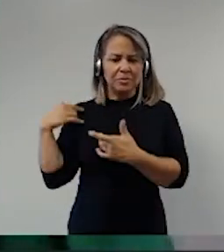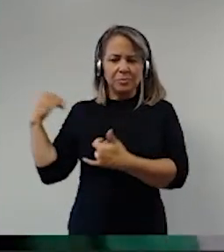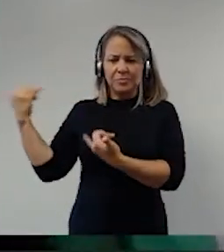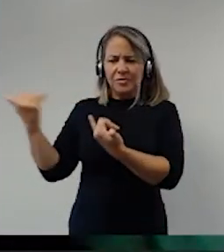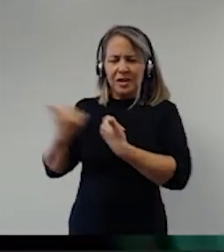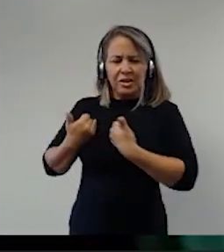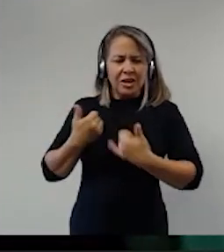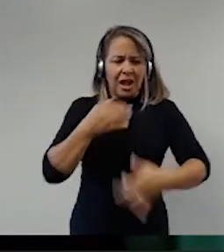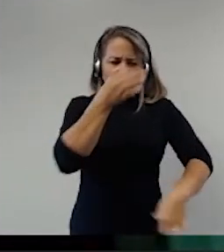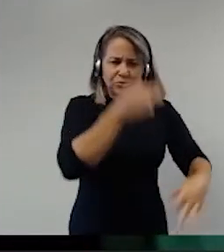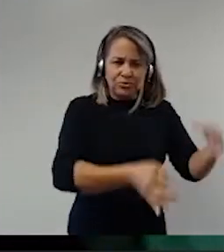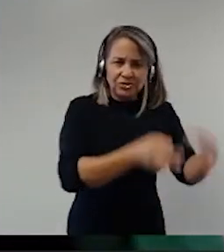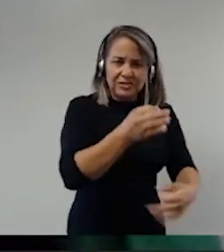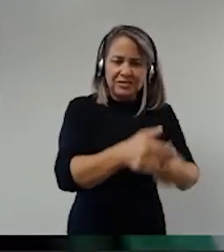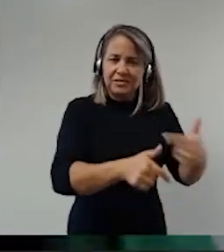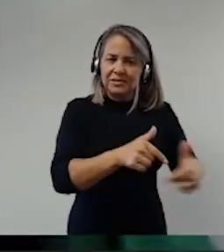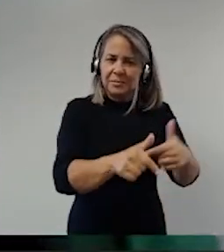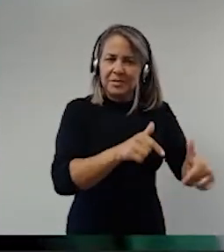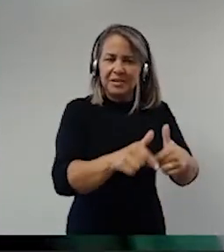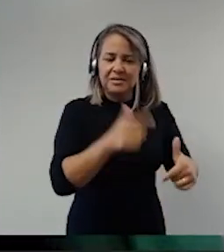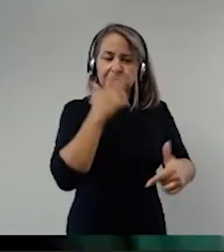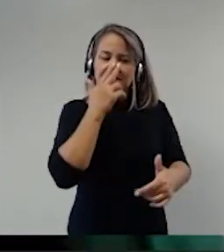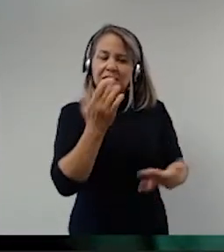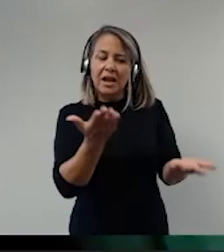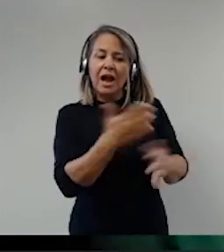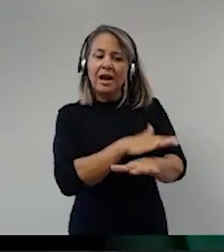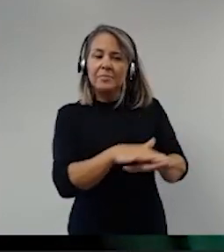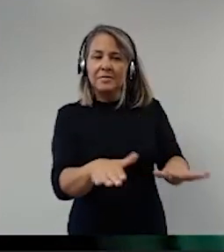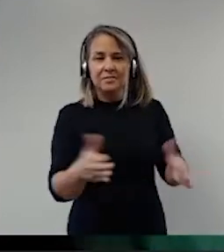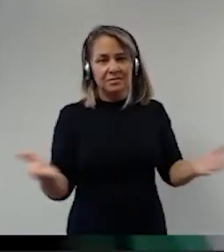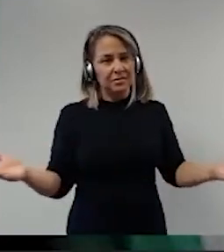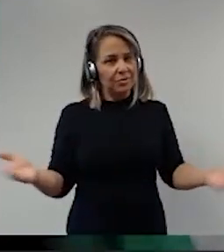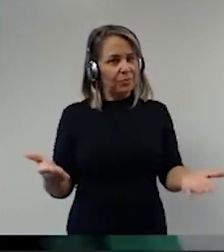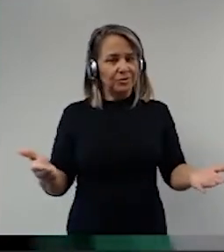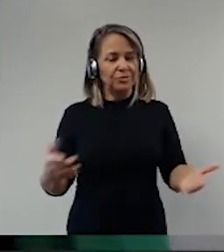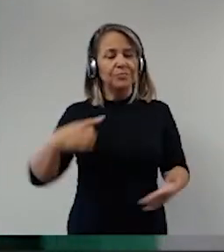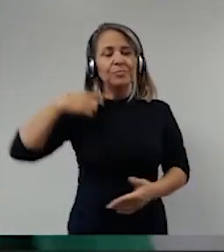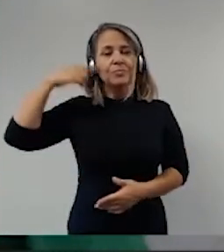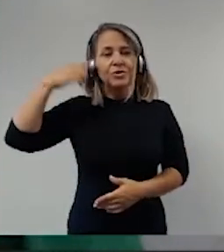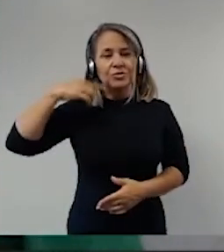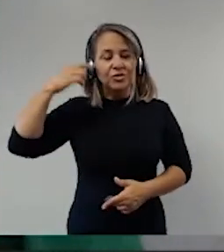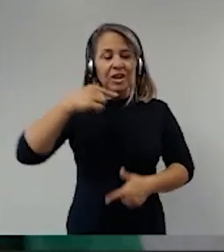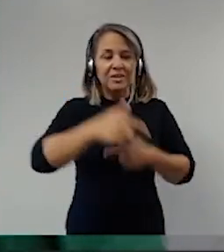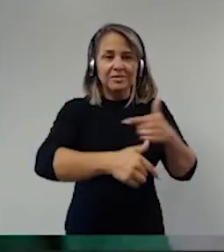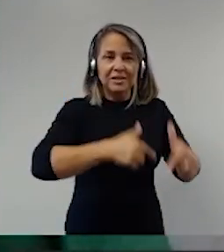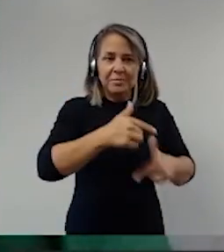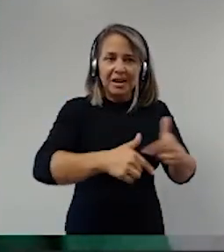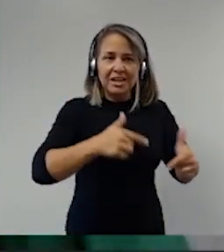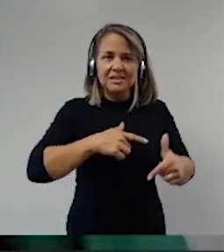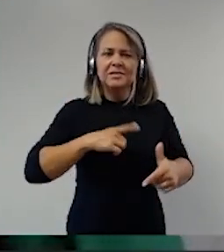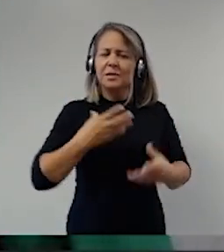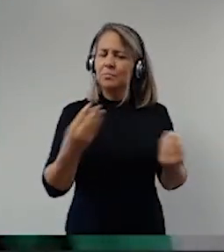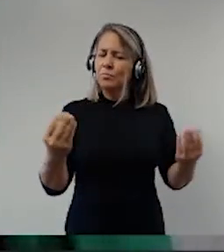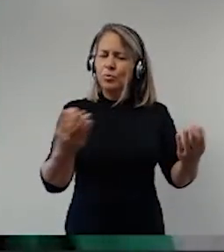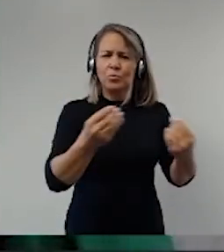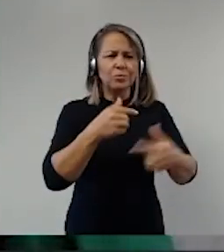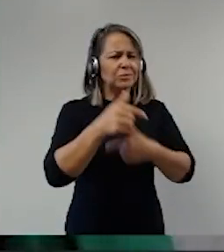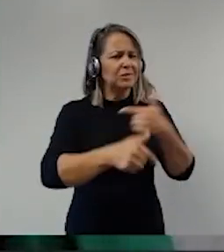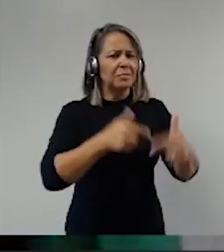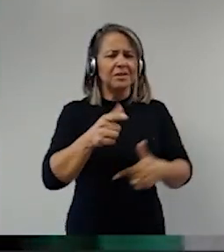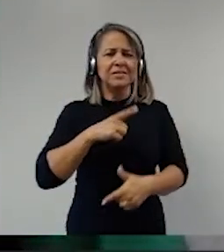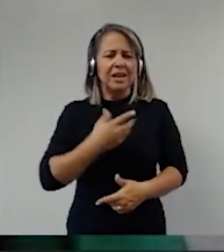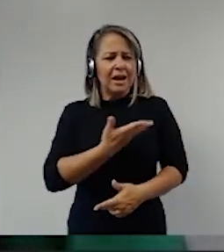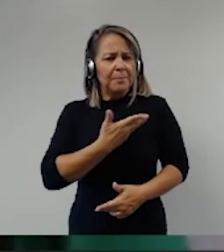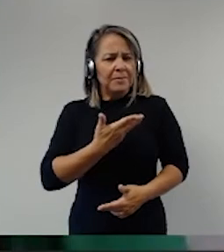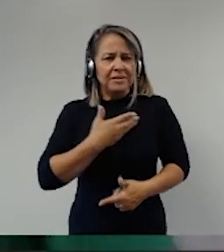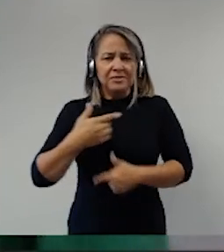era colocada como uma justiça que iria acabar. E hoje, os advogados trabalhistas eles estão sendo extremamente demandados. Eu tenho colegas que trabalham